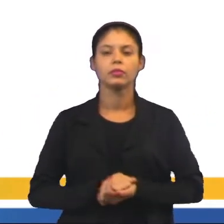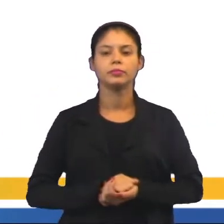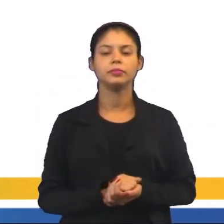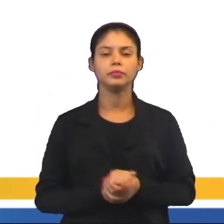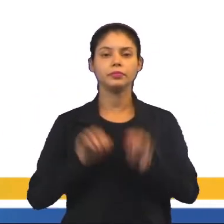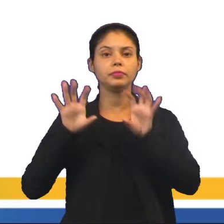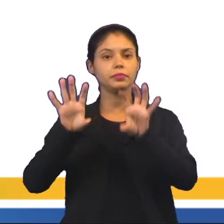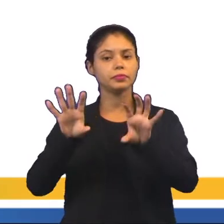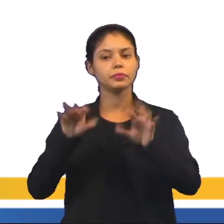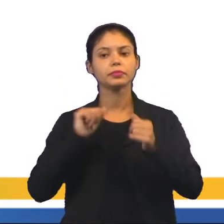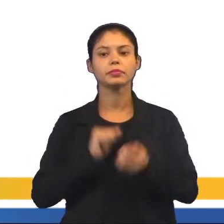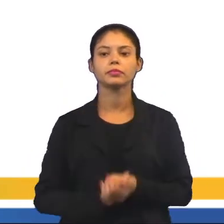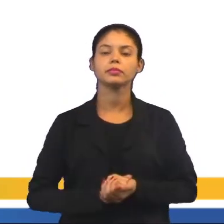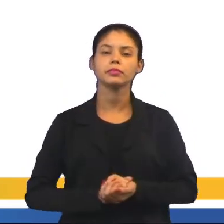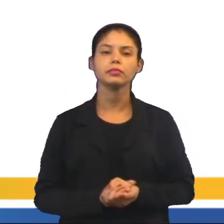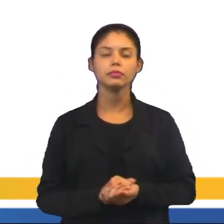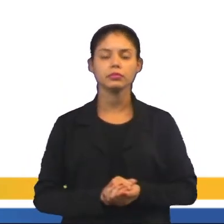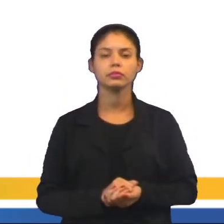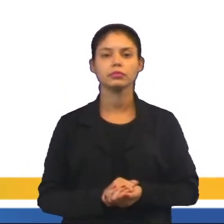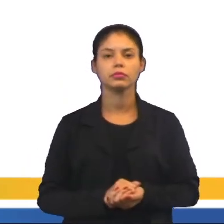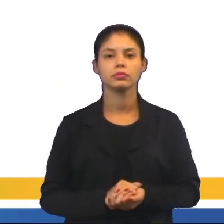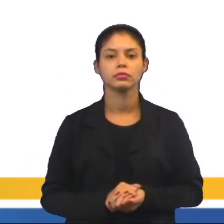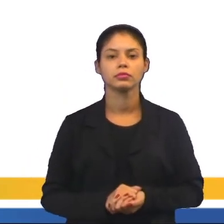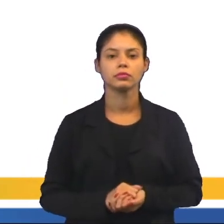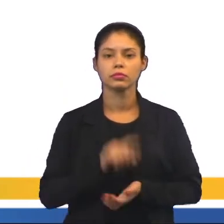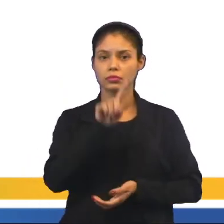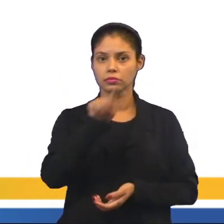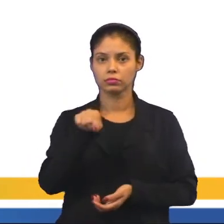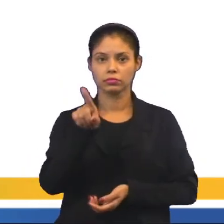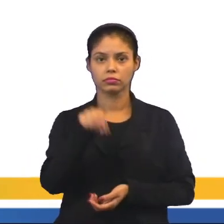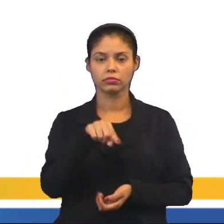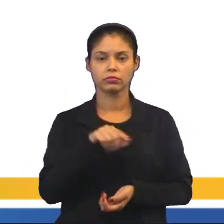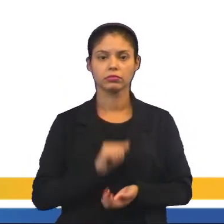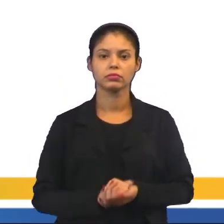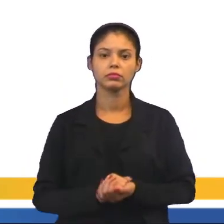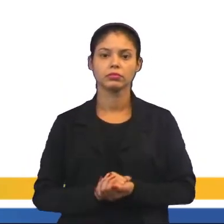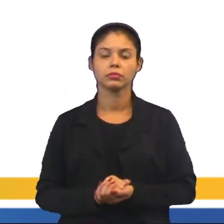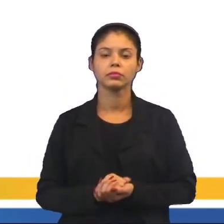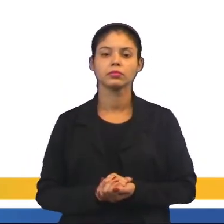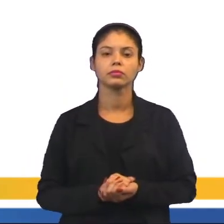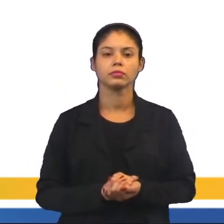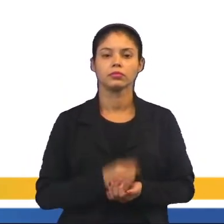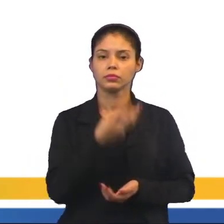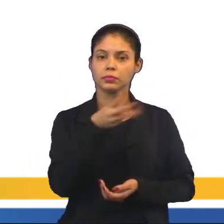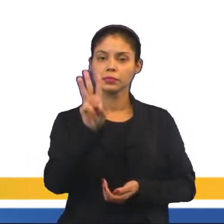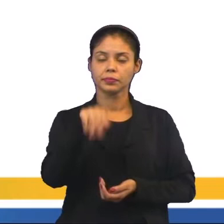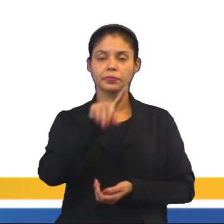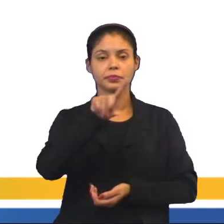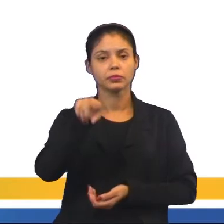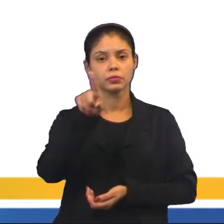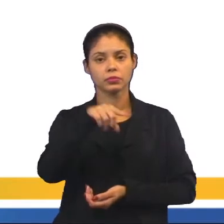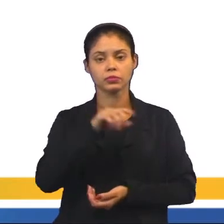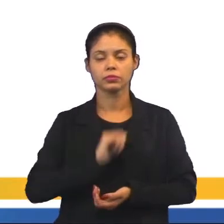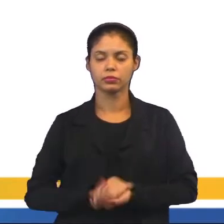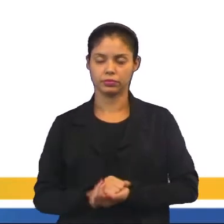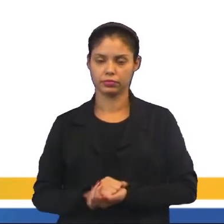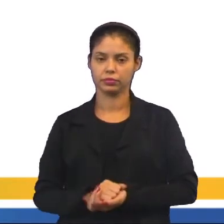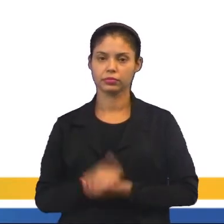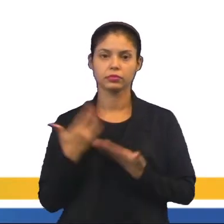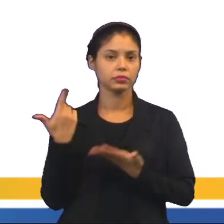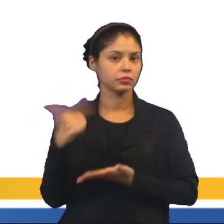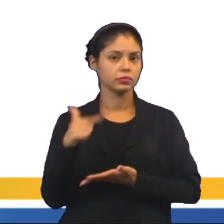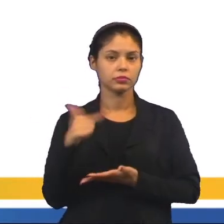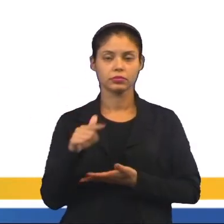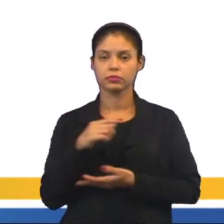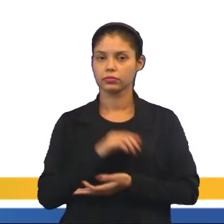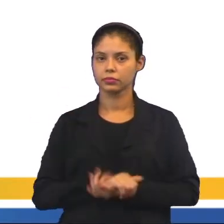tá deixado aí, ó, tá? São nulos. O determinante dessa matriz é nulo, tá? Então ele não